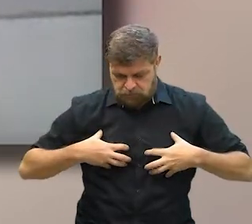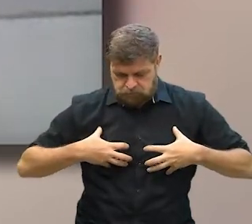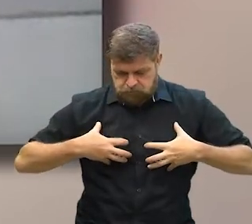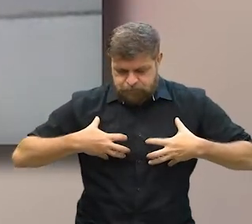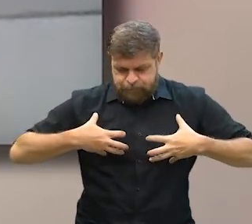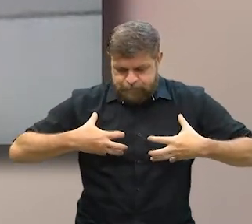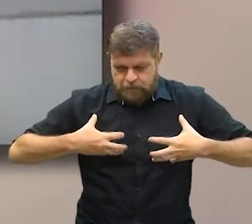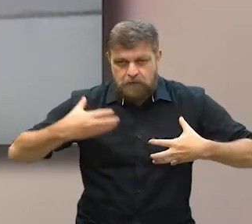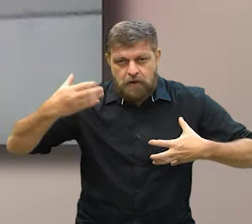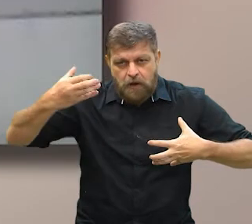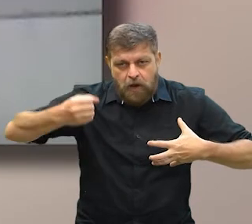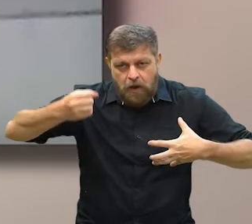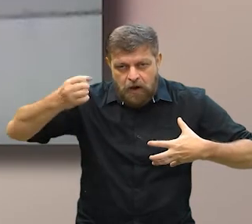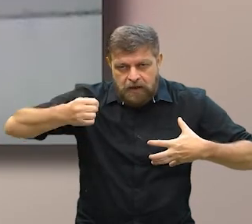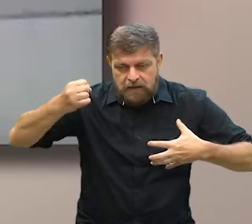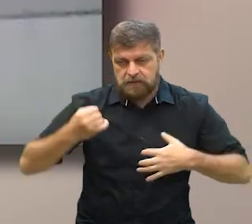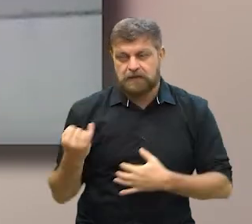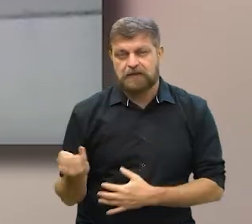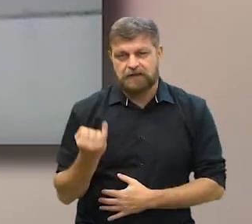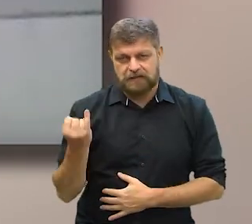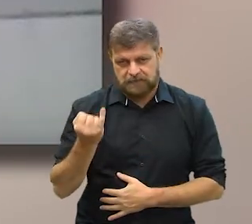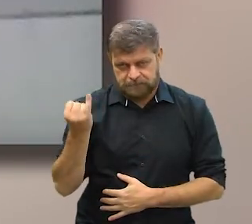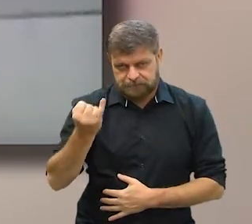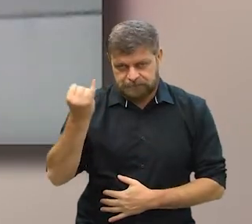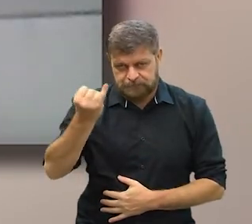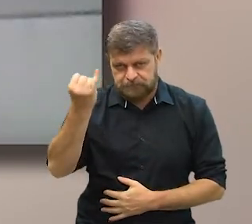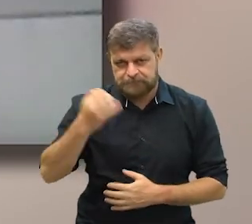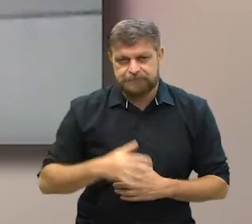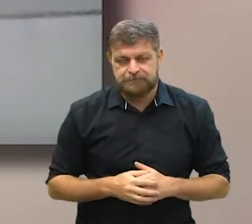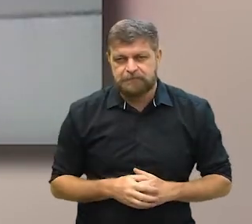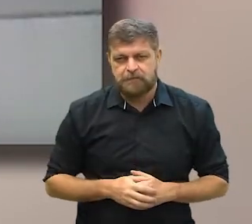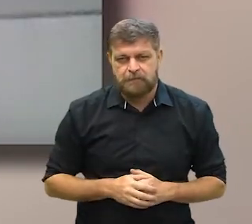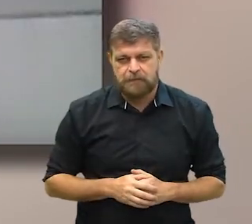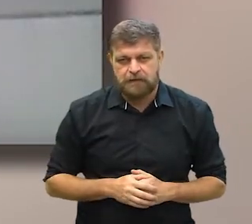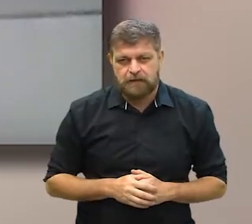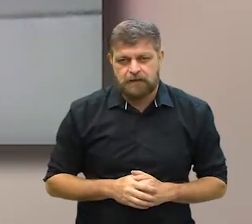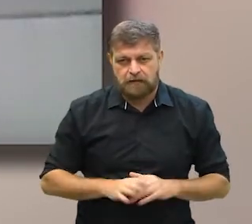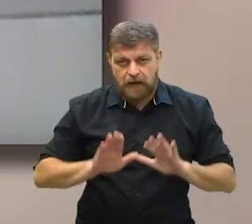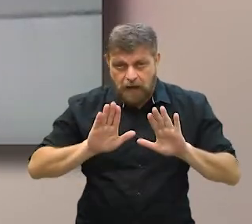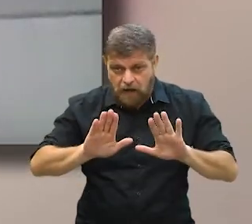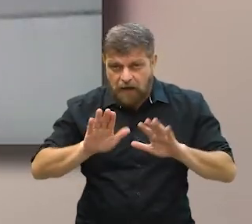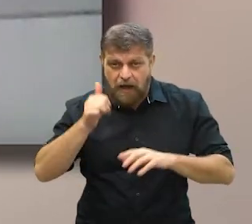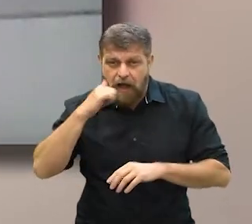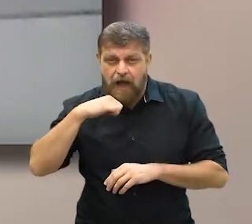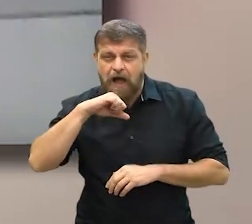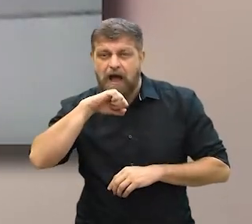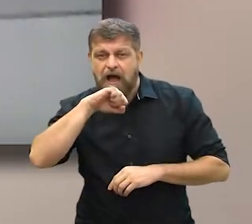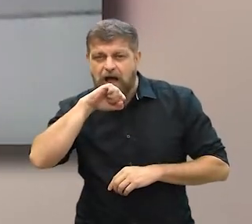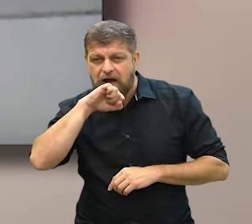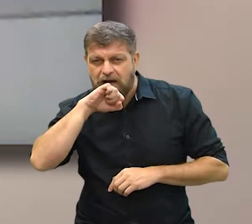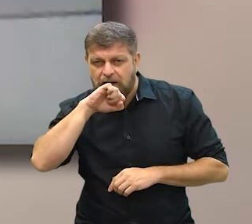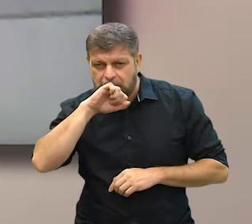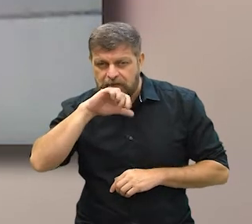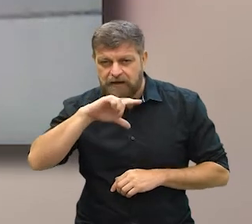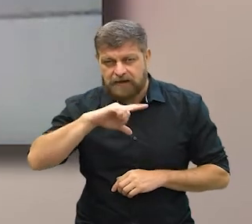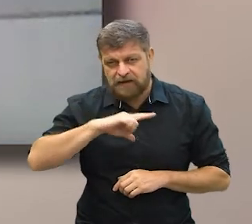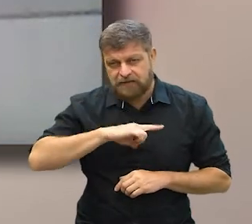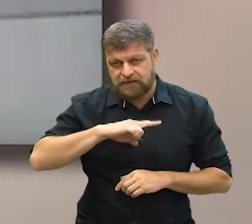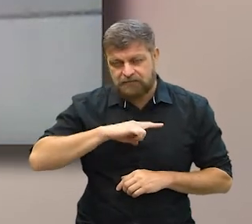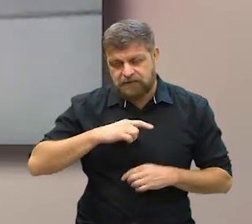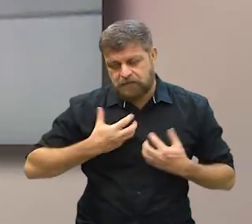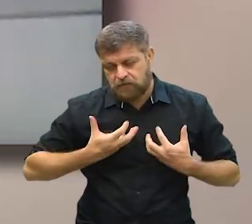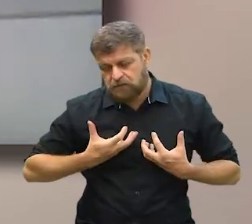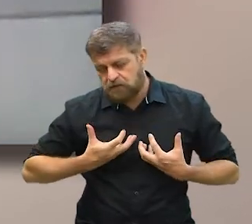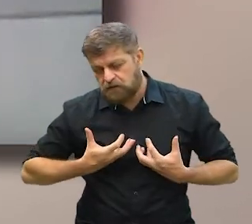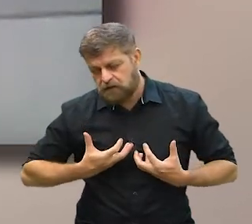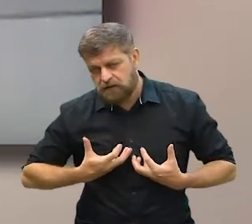produção de leite. Então, a livre demanda é muito importante. Agora, a mãe, ela acaba